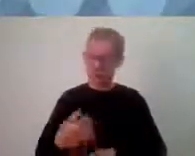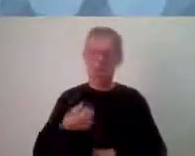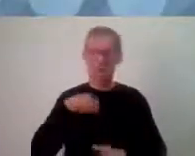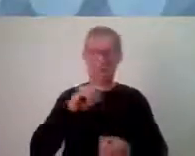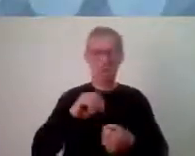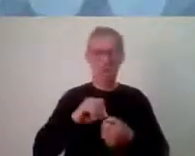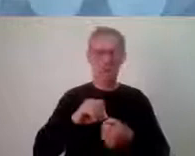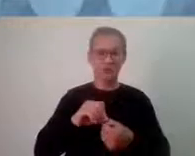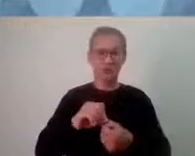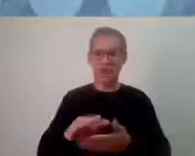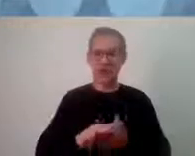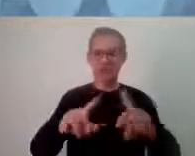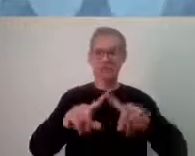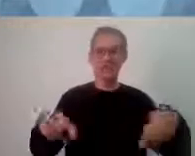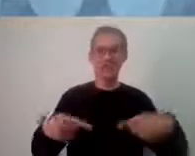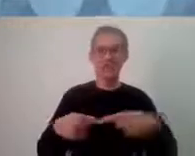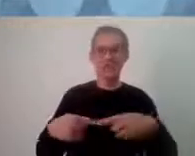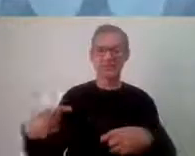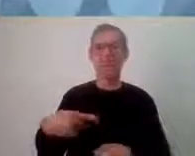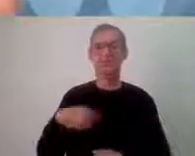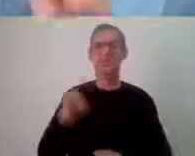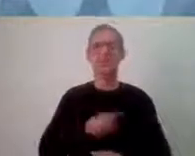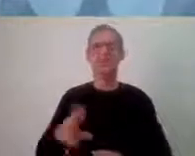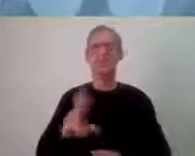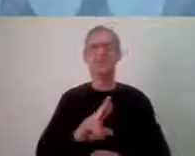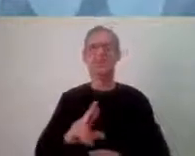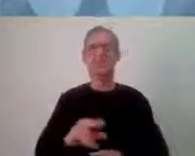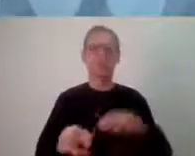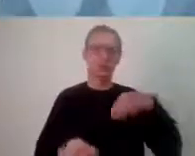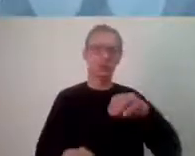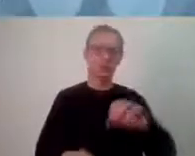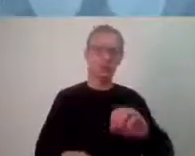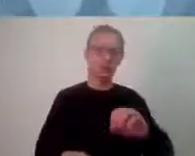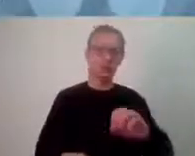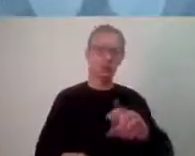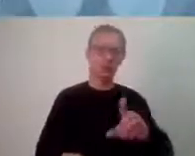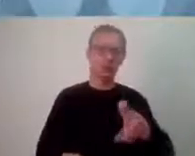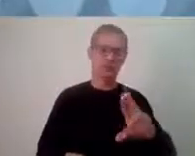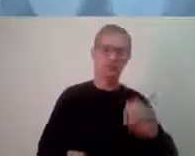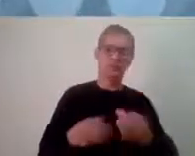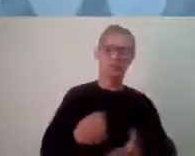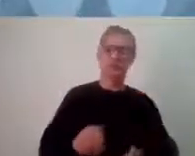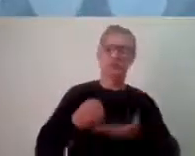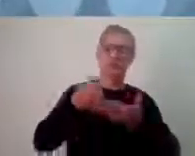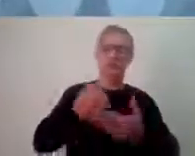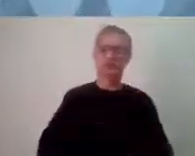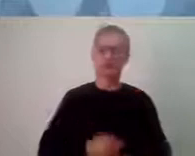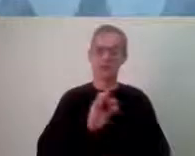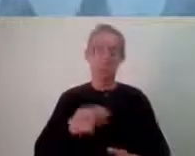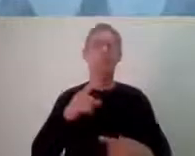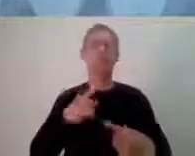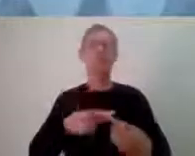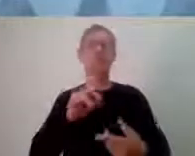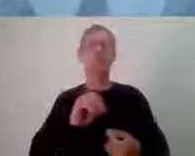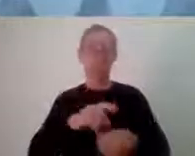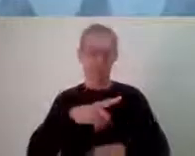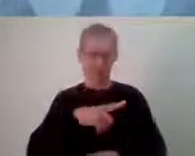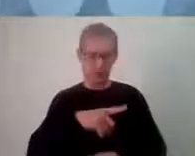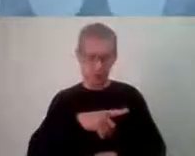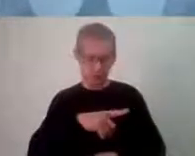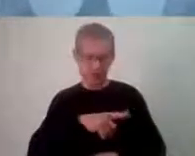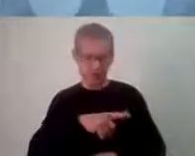faço? Não tem área negativa. E aí, a gente usa o bendito do módulo. O módulo salva a nossa vida. Porque o que o módulo faz? Ele torna,